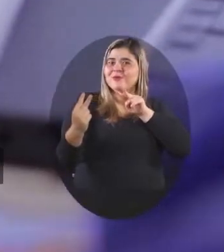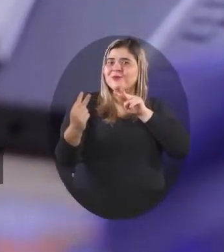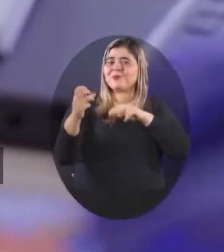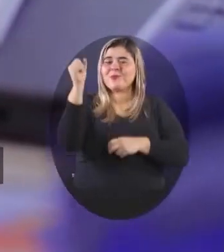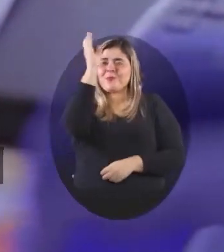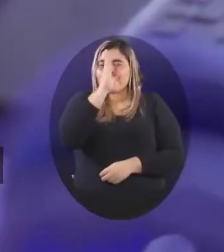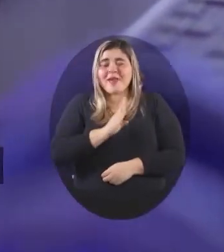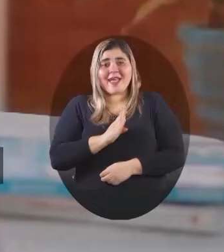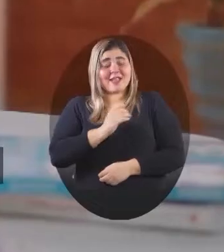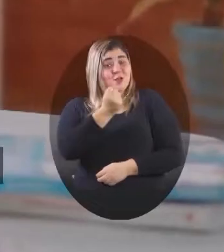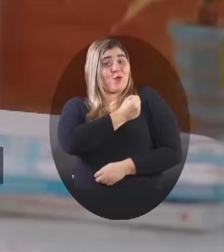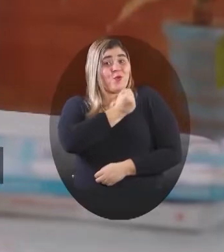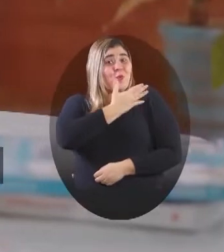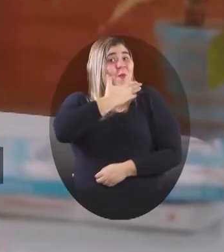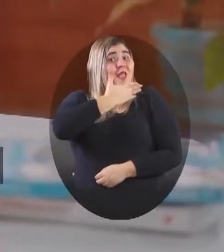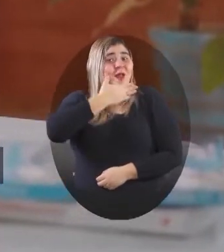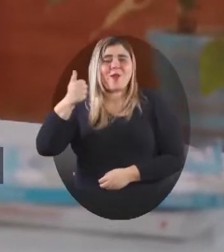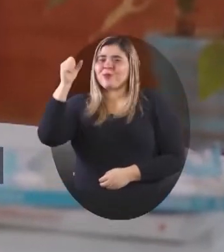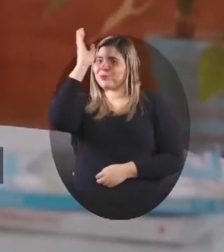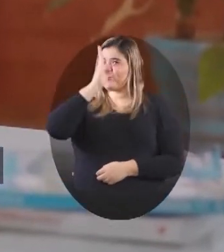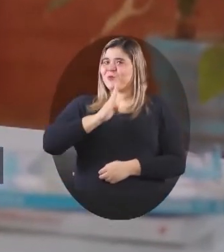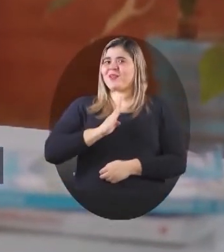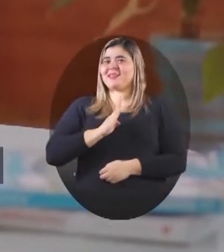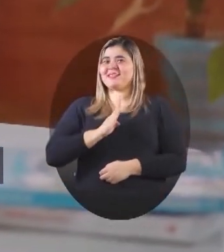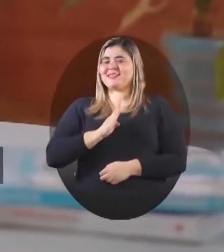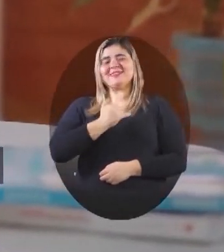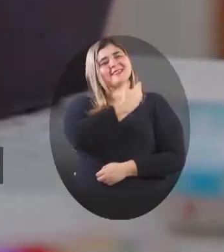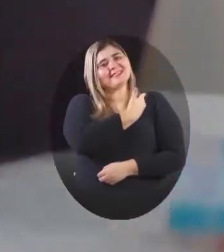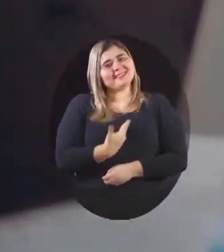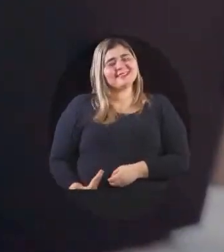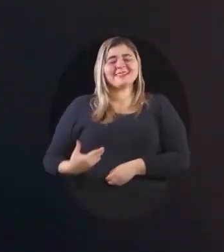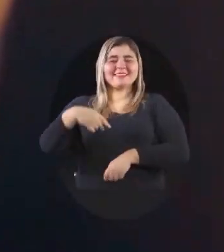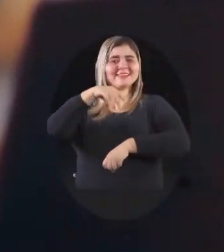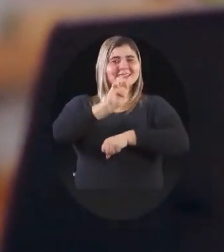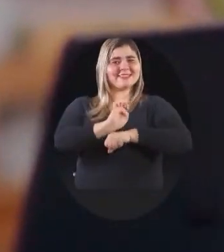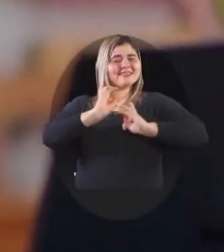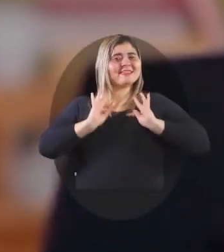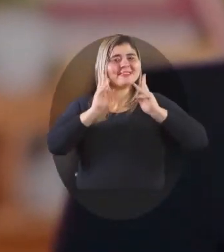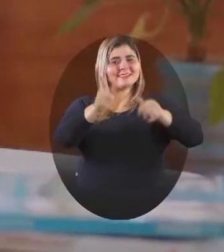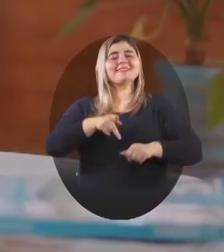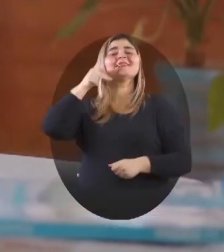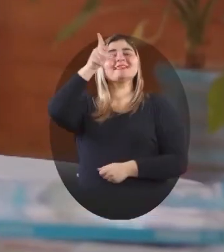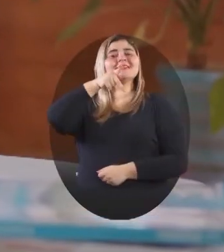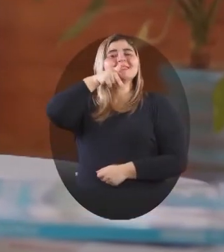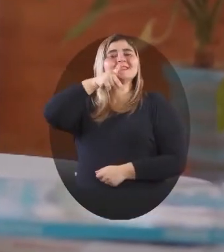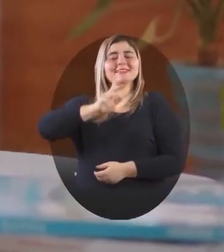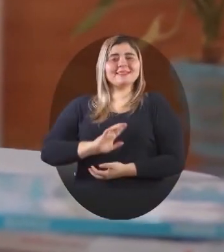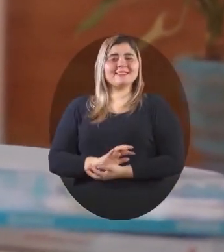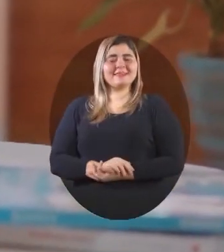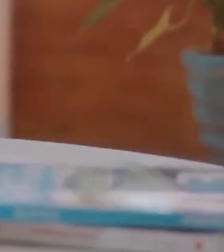país, com uma nota que foi mais que o dobro da média nacional. Governo do Estado. Somos todos Paraíba.